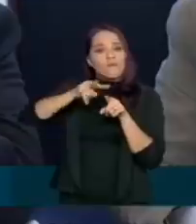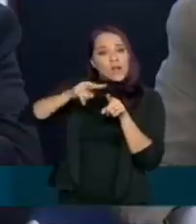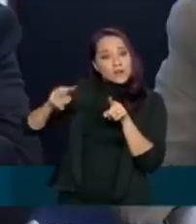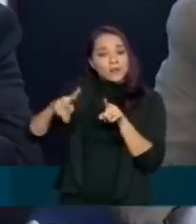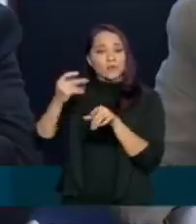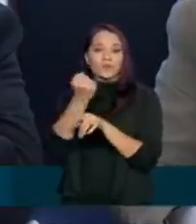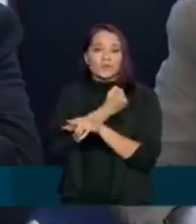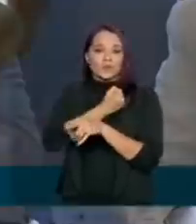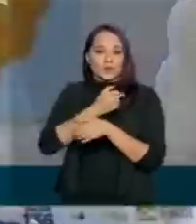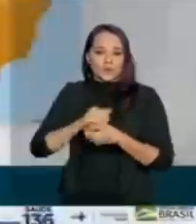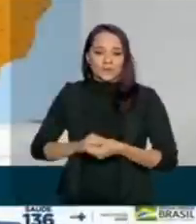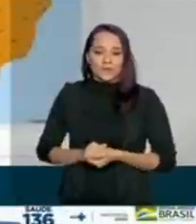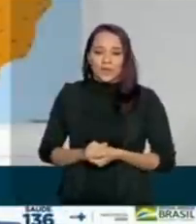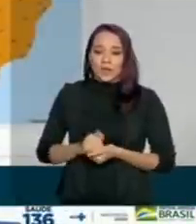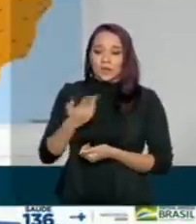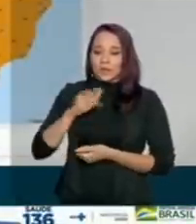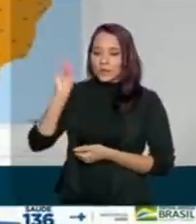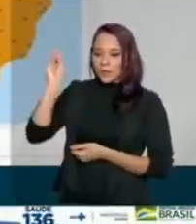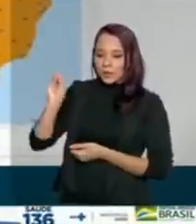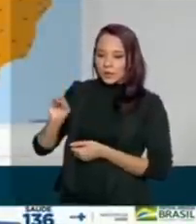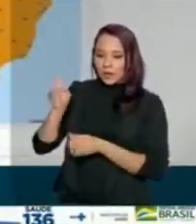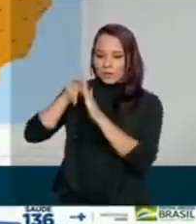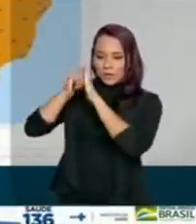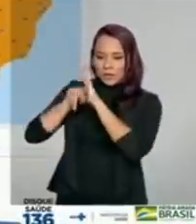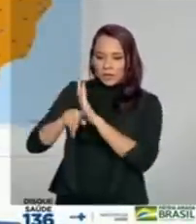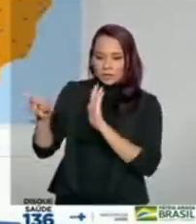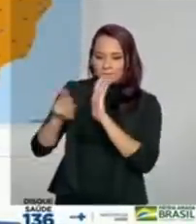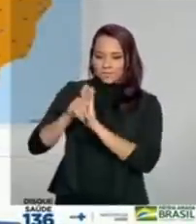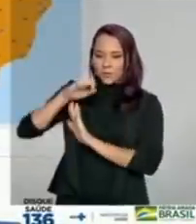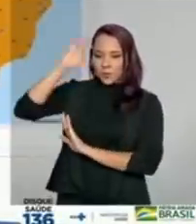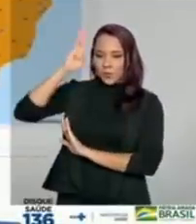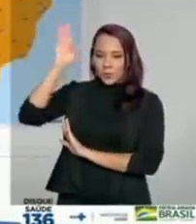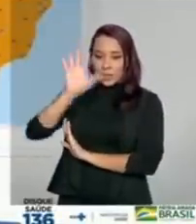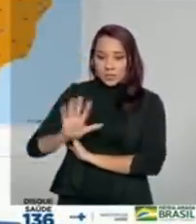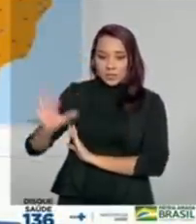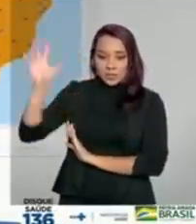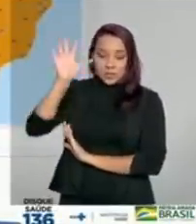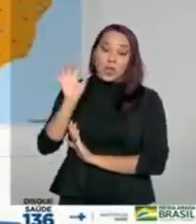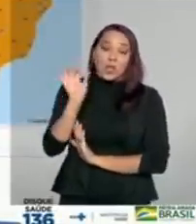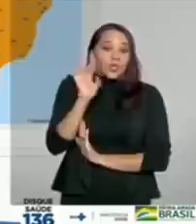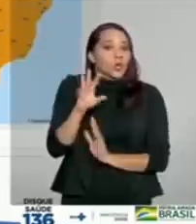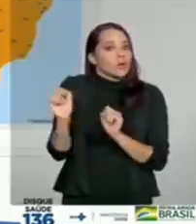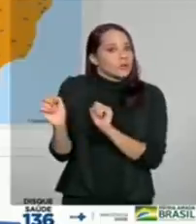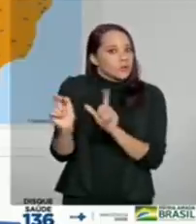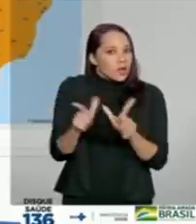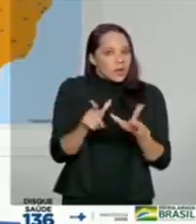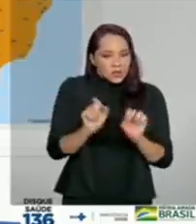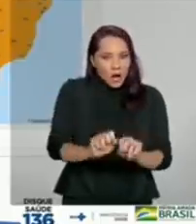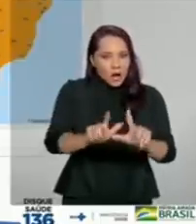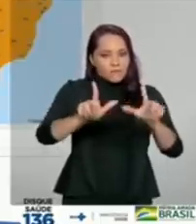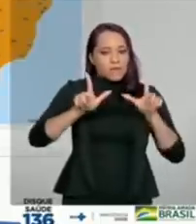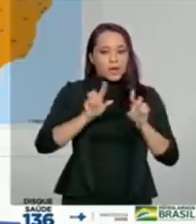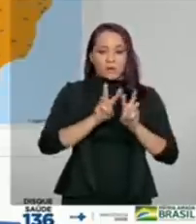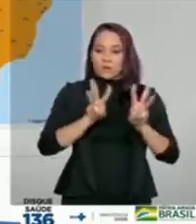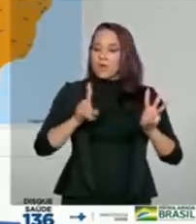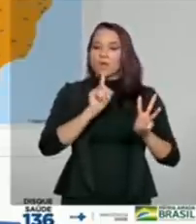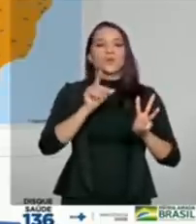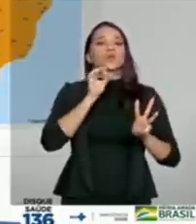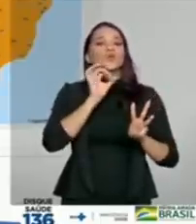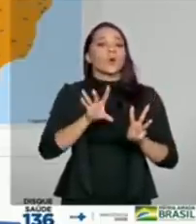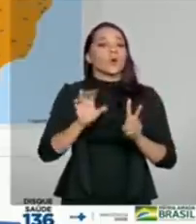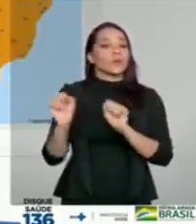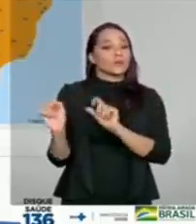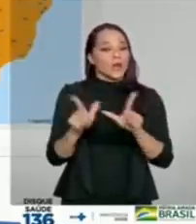está colocado ali, que é uma análise Brasil, tá? Claro que são só slides, ele não está aberto o BI. Aí você vê as